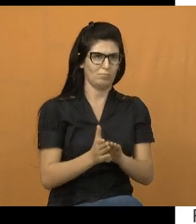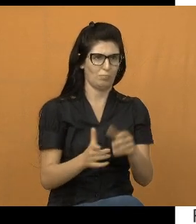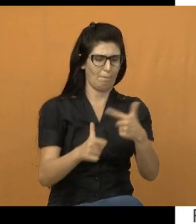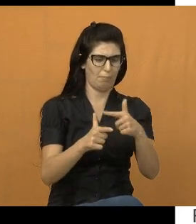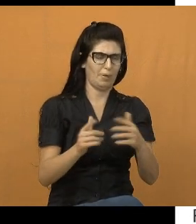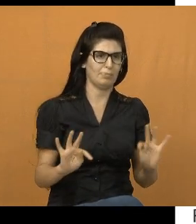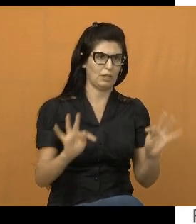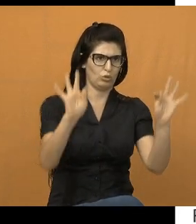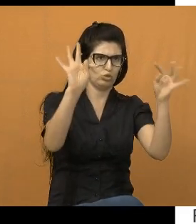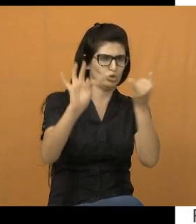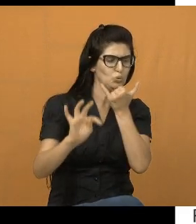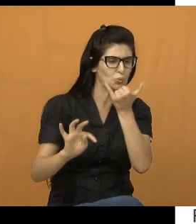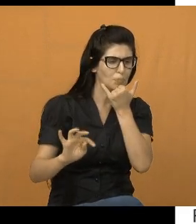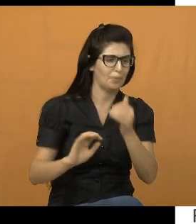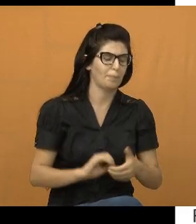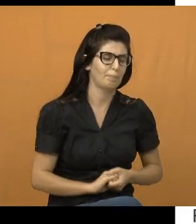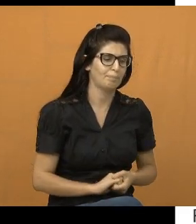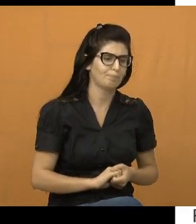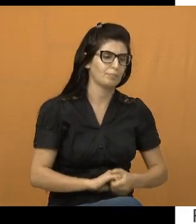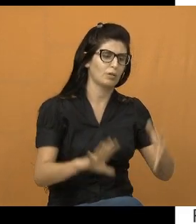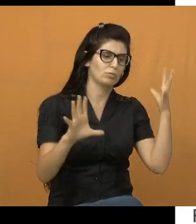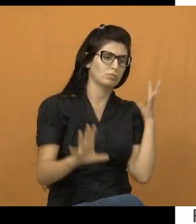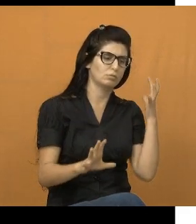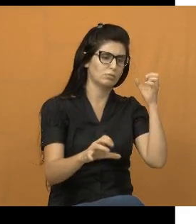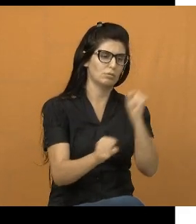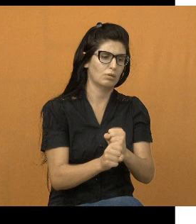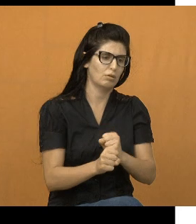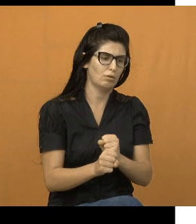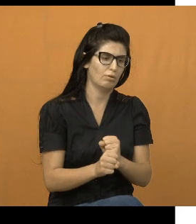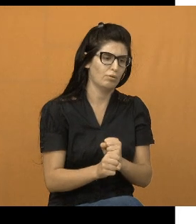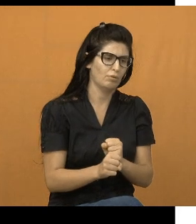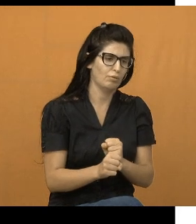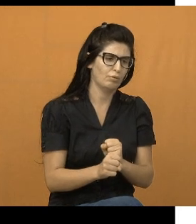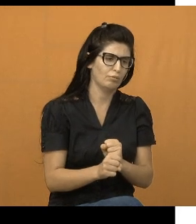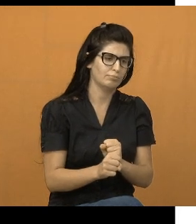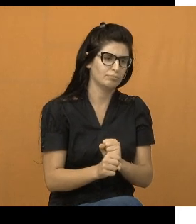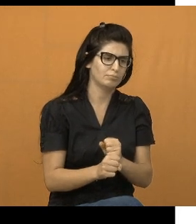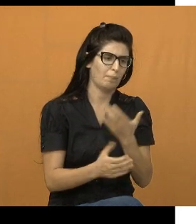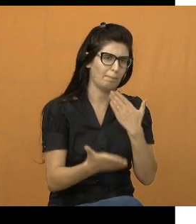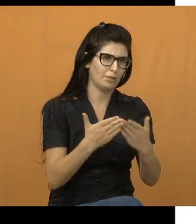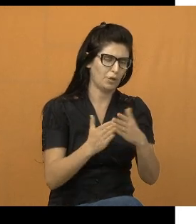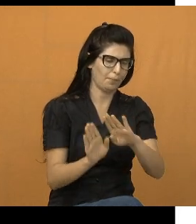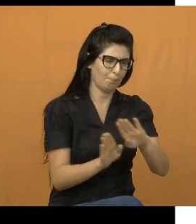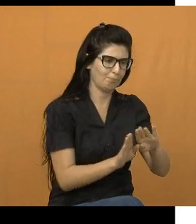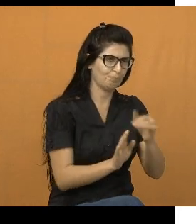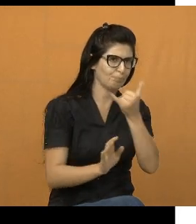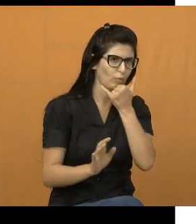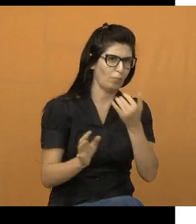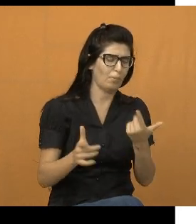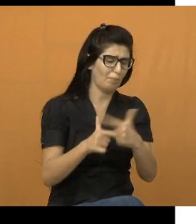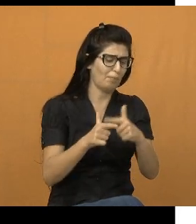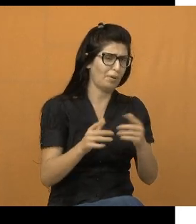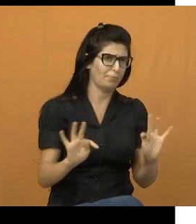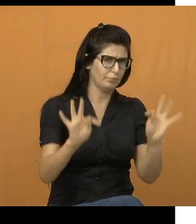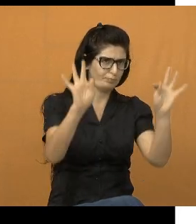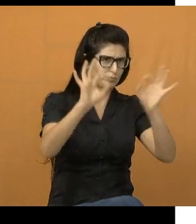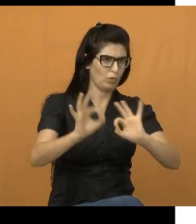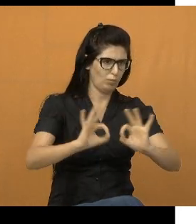259.741 atendimentos. Como nós